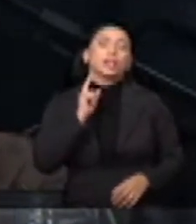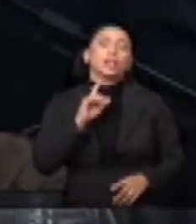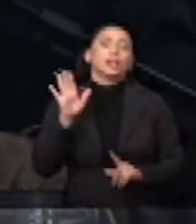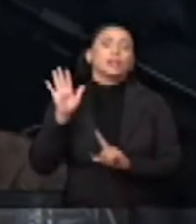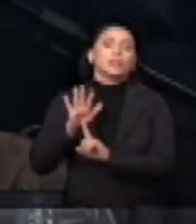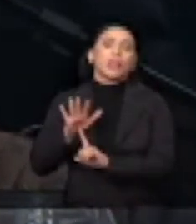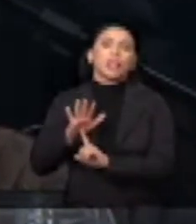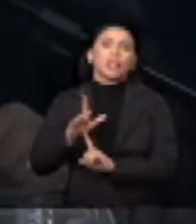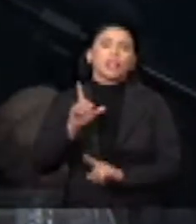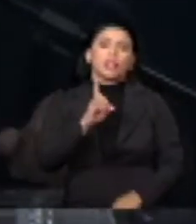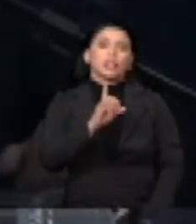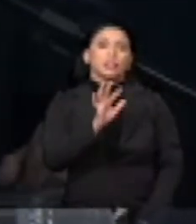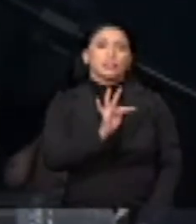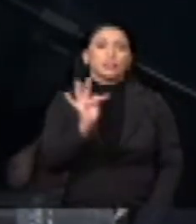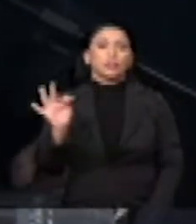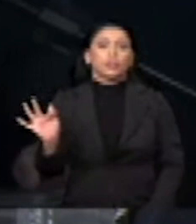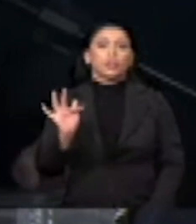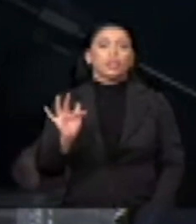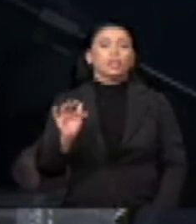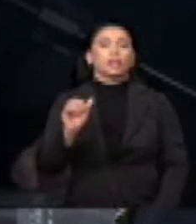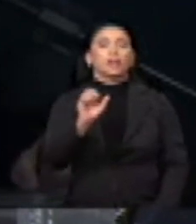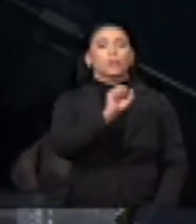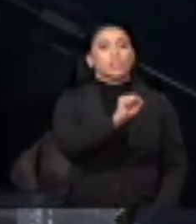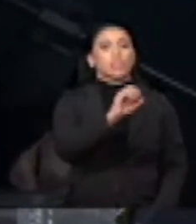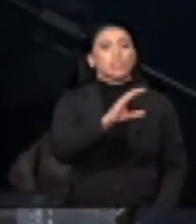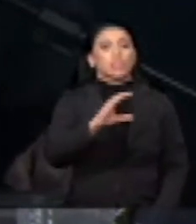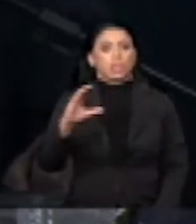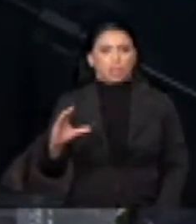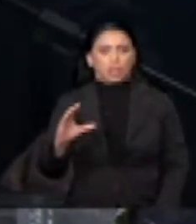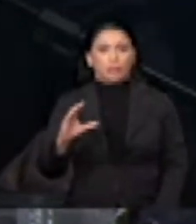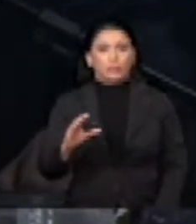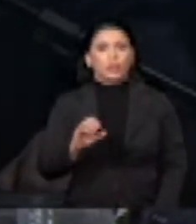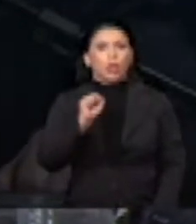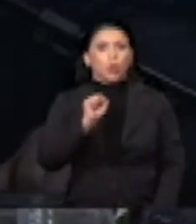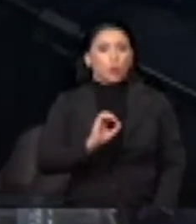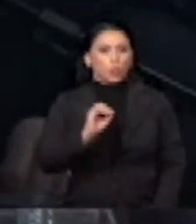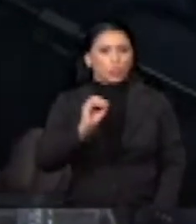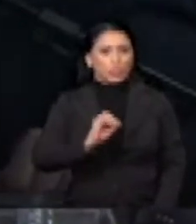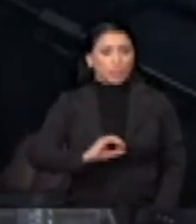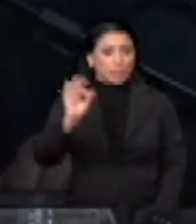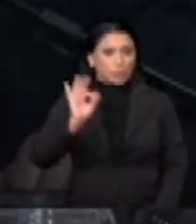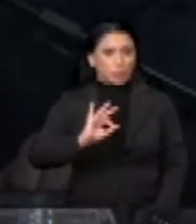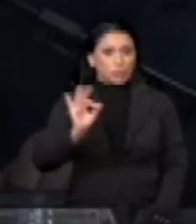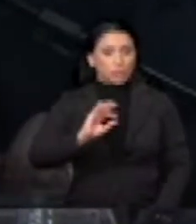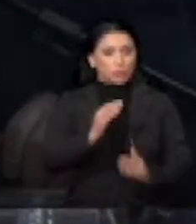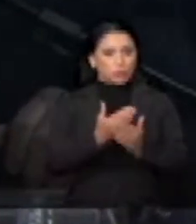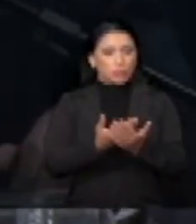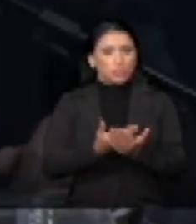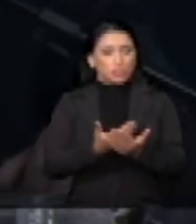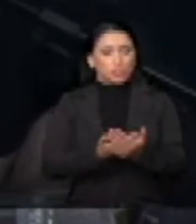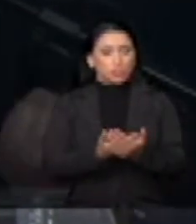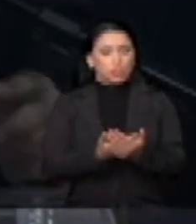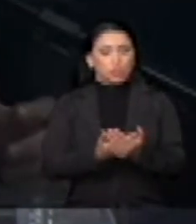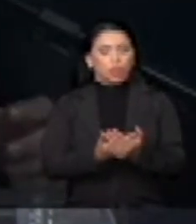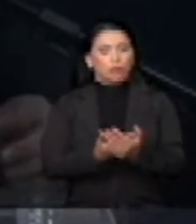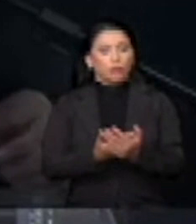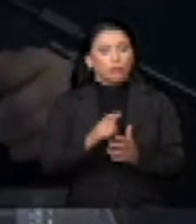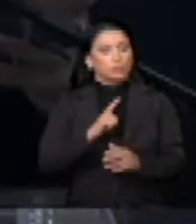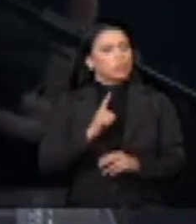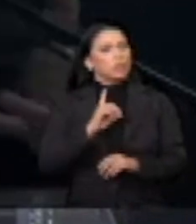DF e Santa Catarina 80% dessas escolas não